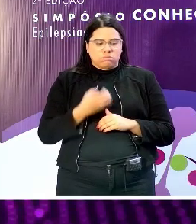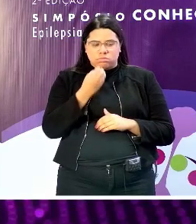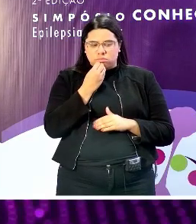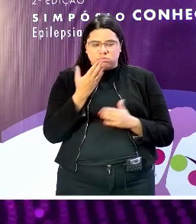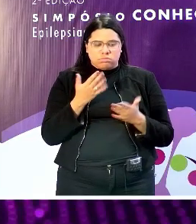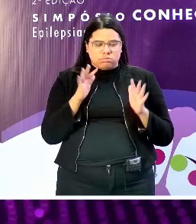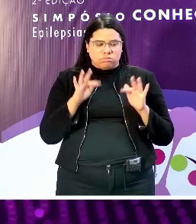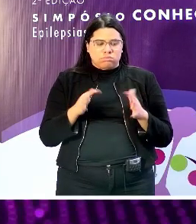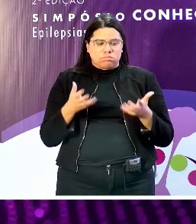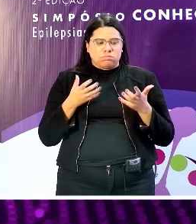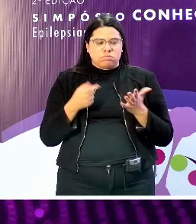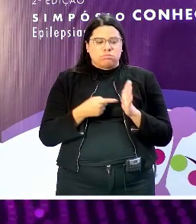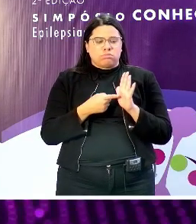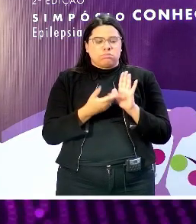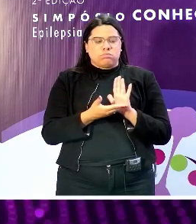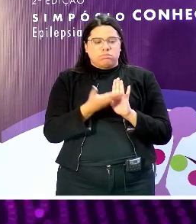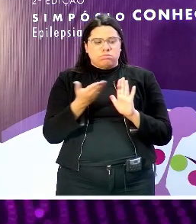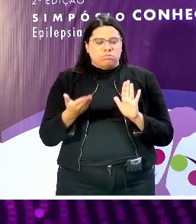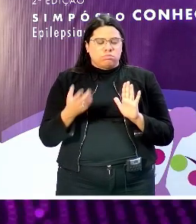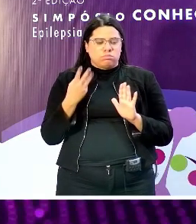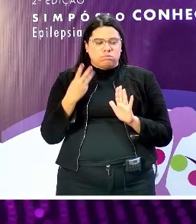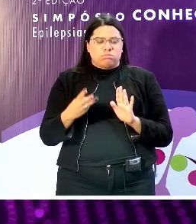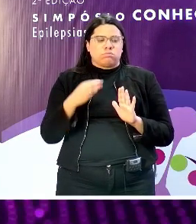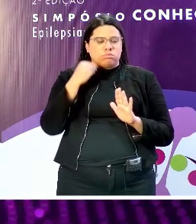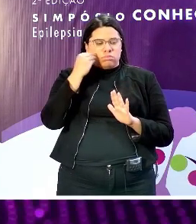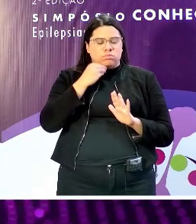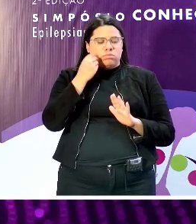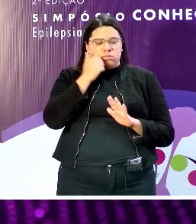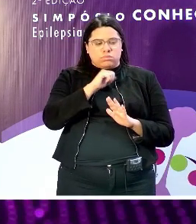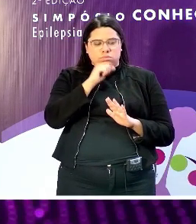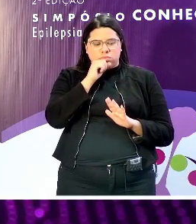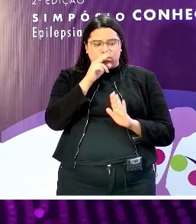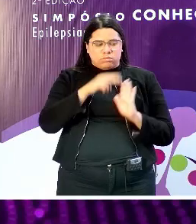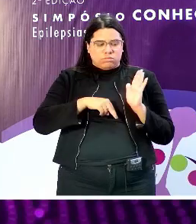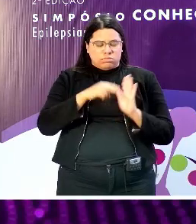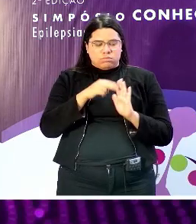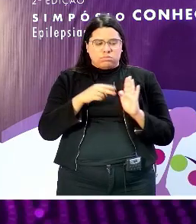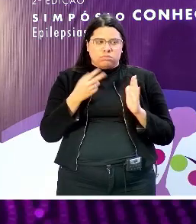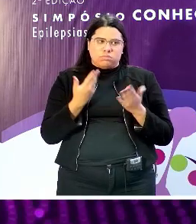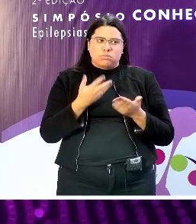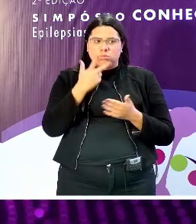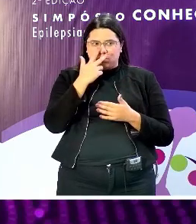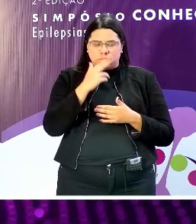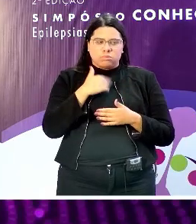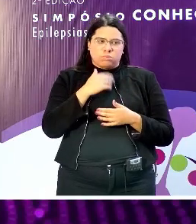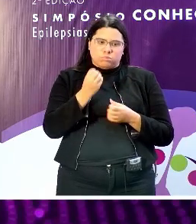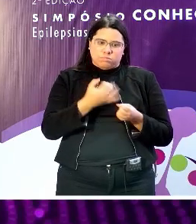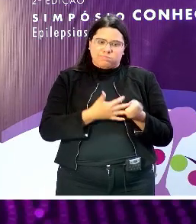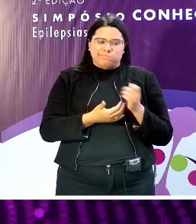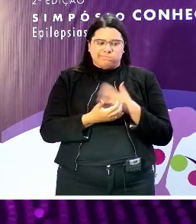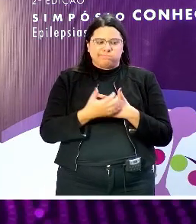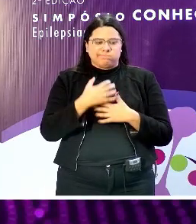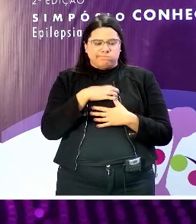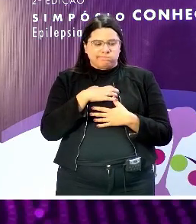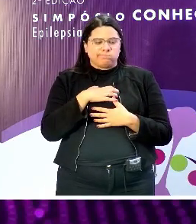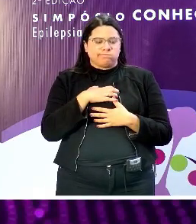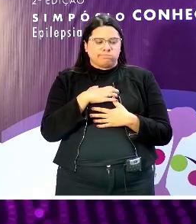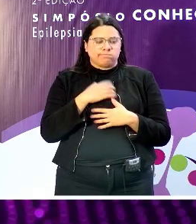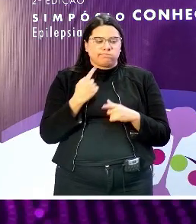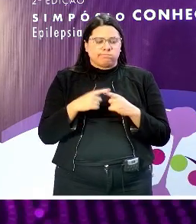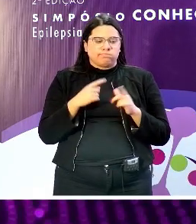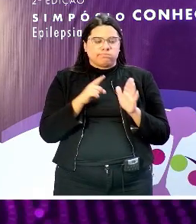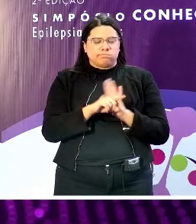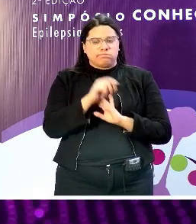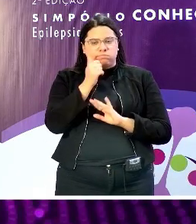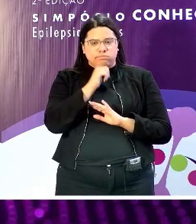queria trazer para vocês 3 relatos de mães que eu vou ler e vou me emocionar, provavelmente, que eu perguntei para as